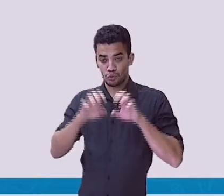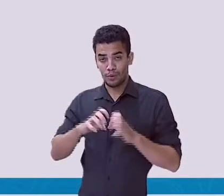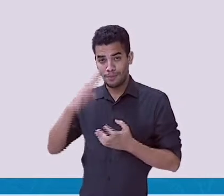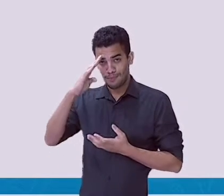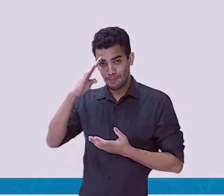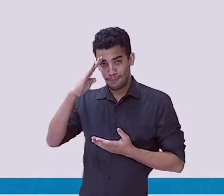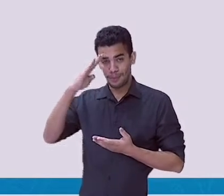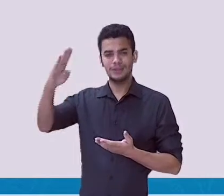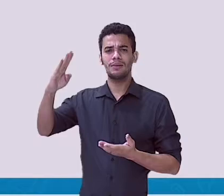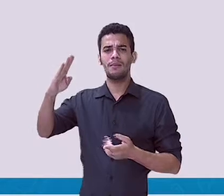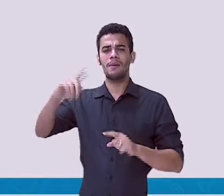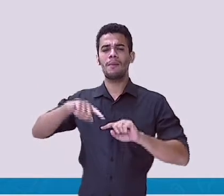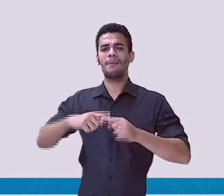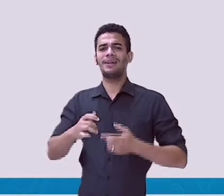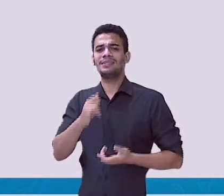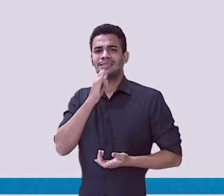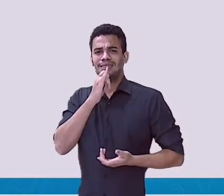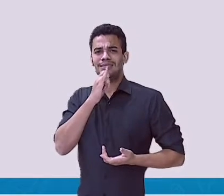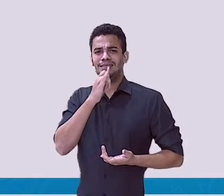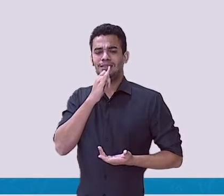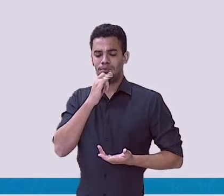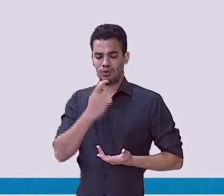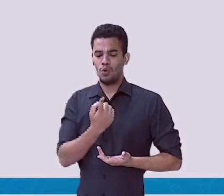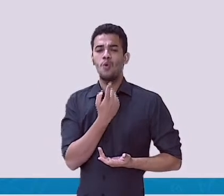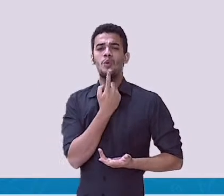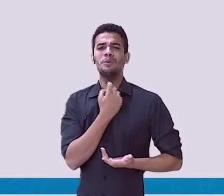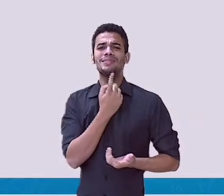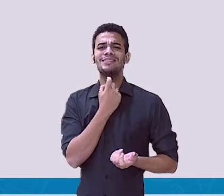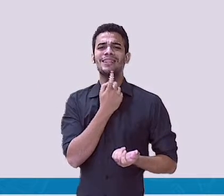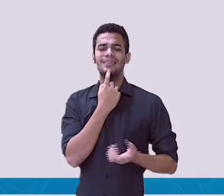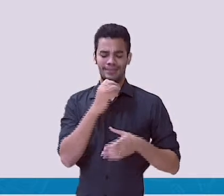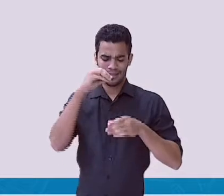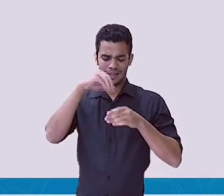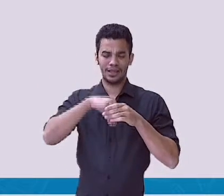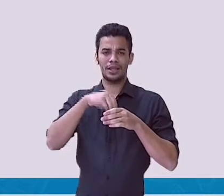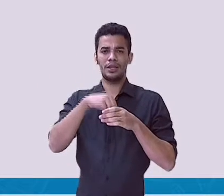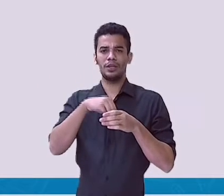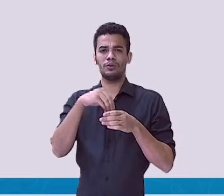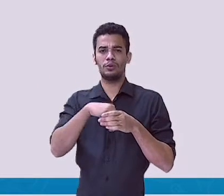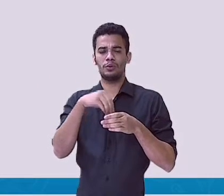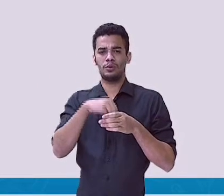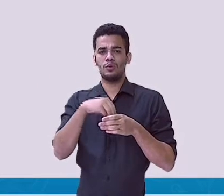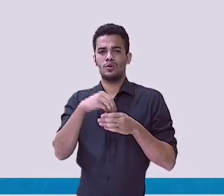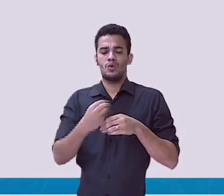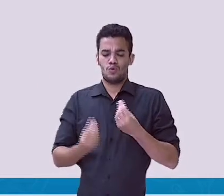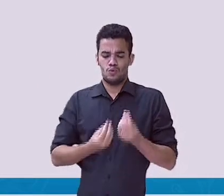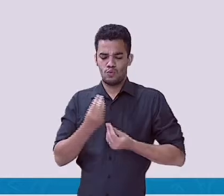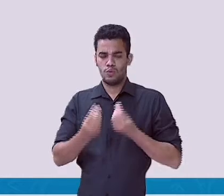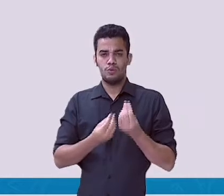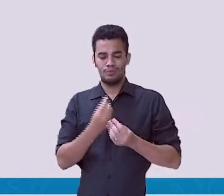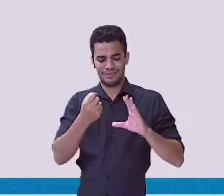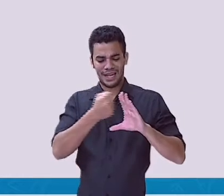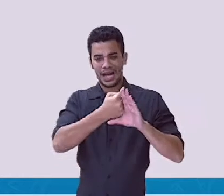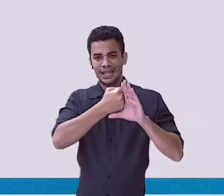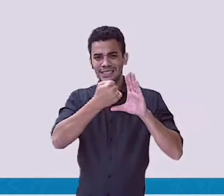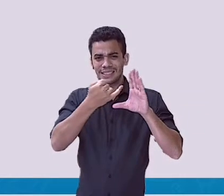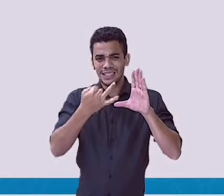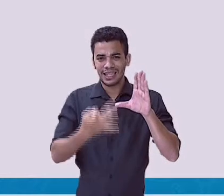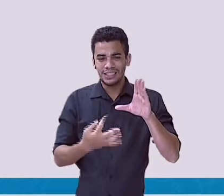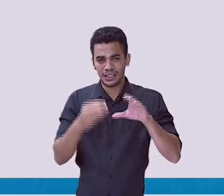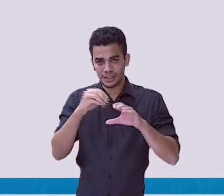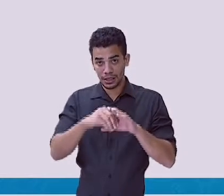que o sangue é composto? Qual a composição desse sangue, então? Lá no sangue, que parece ser um líquido